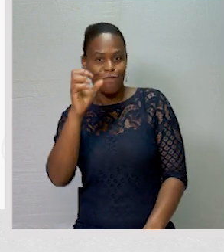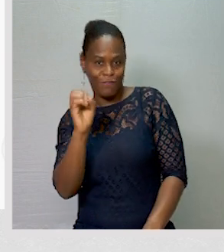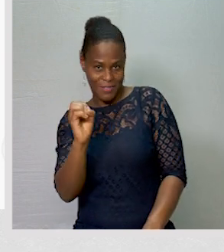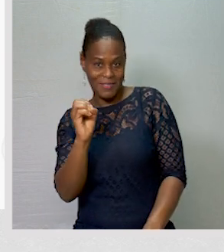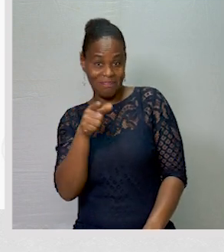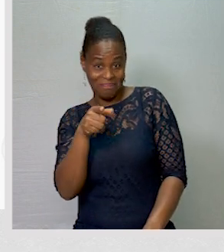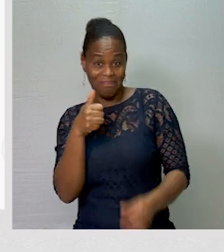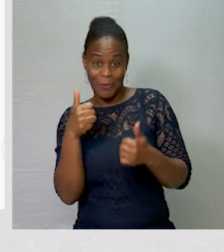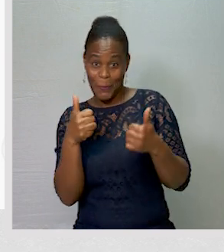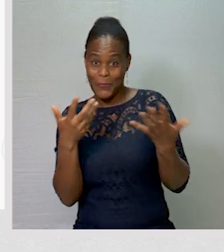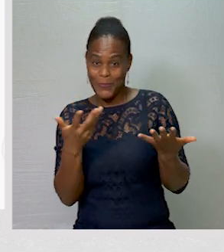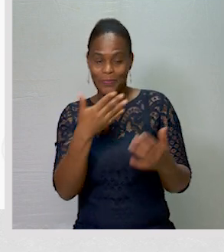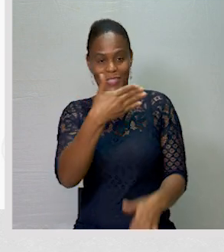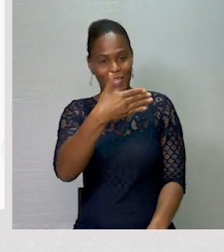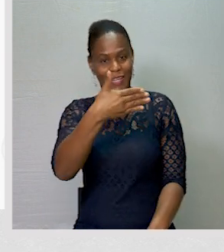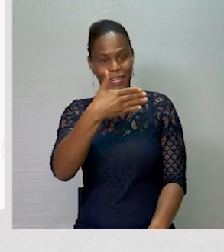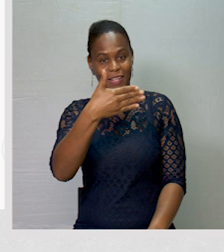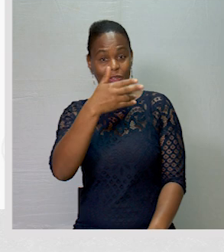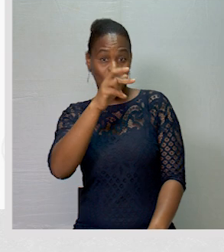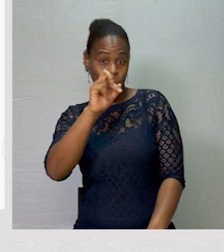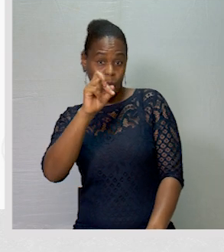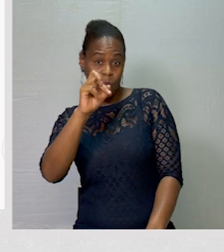120, isso. Exato.